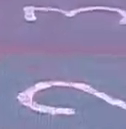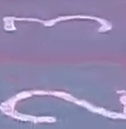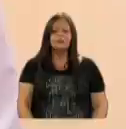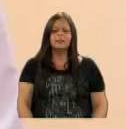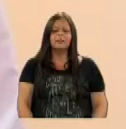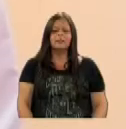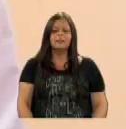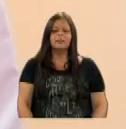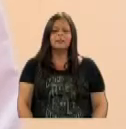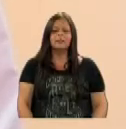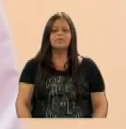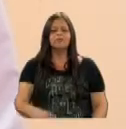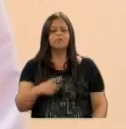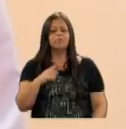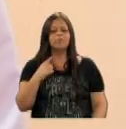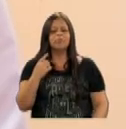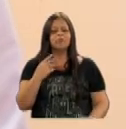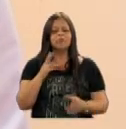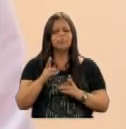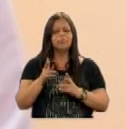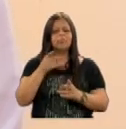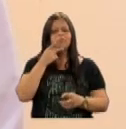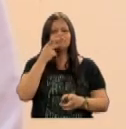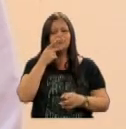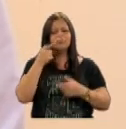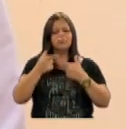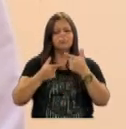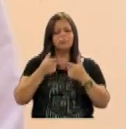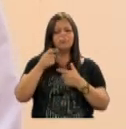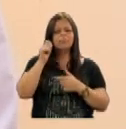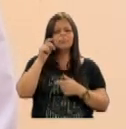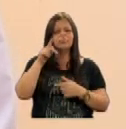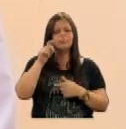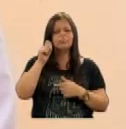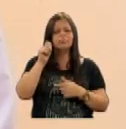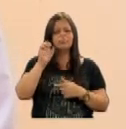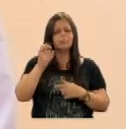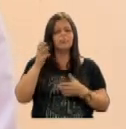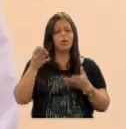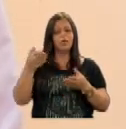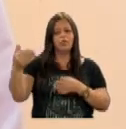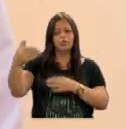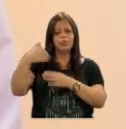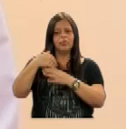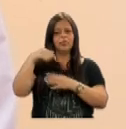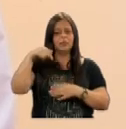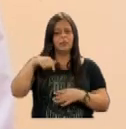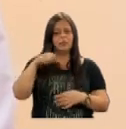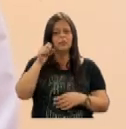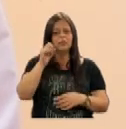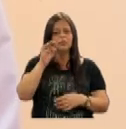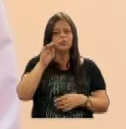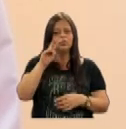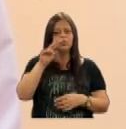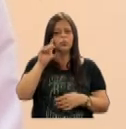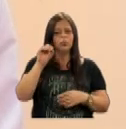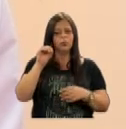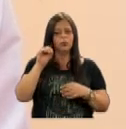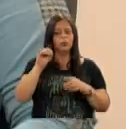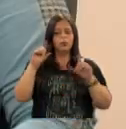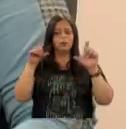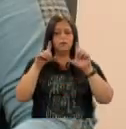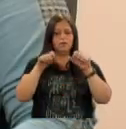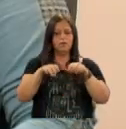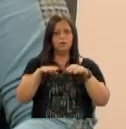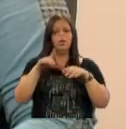a gente continua falando sobre o trabalho das apaes porque agora eu recebo aqui no estúdio da tv assembléia professora lucia